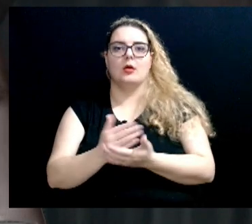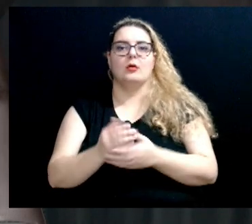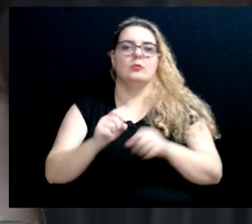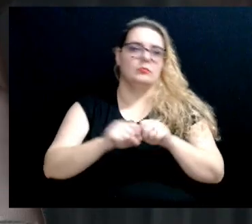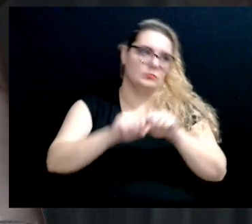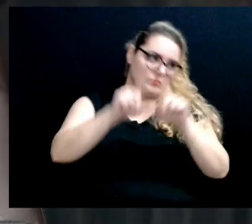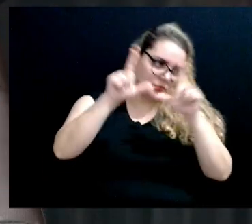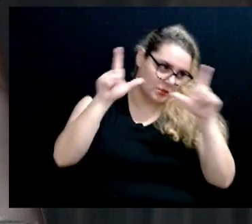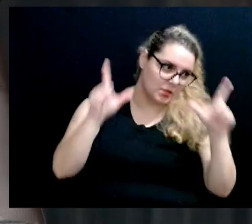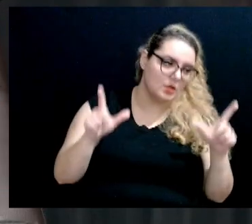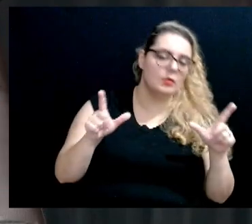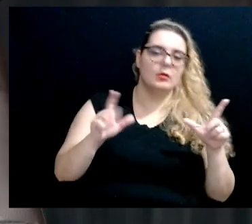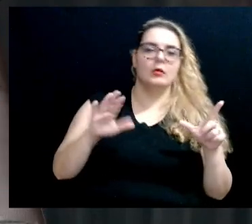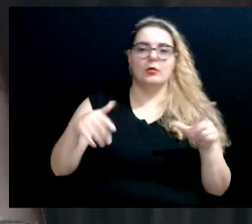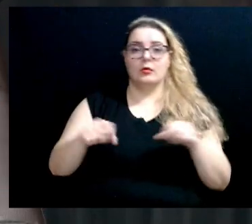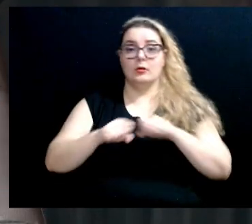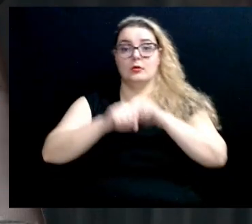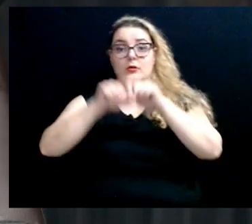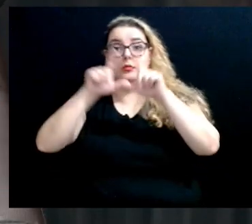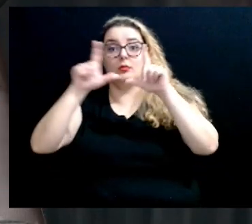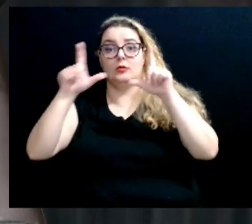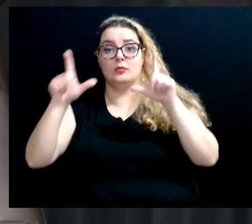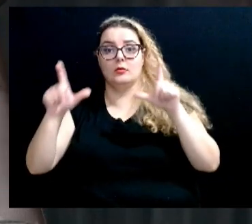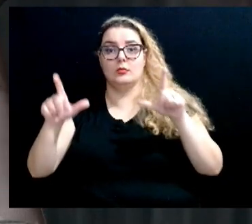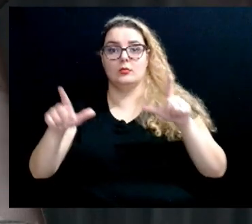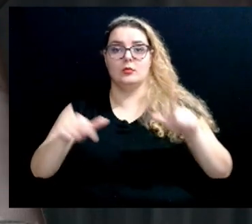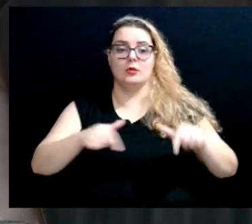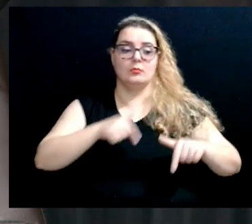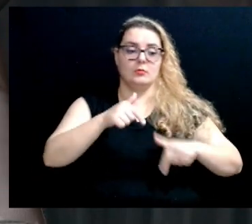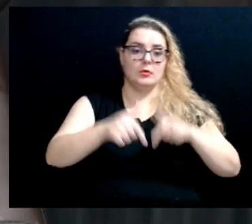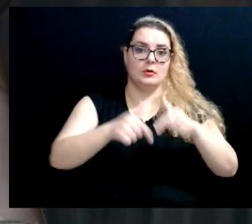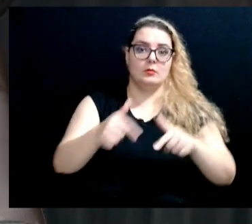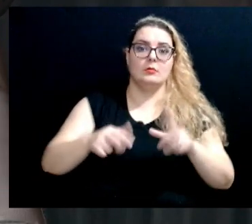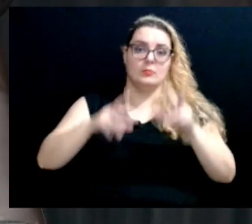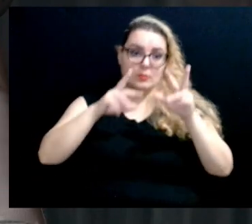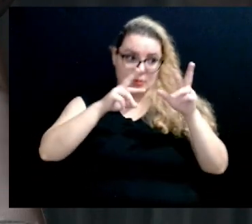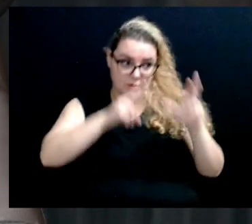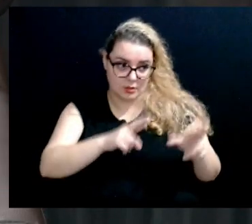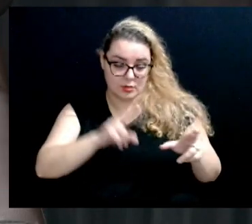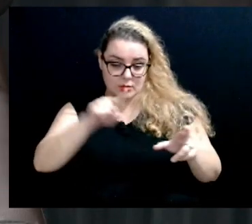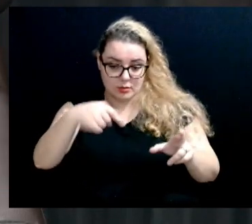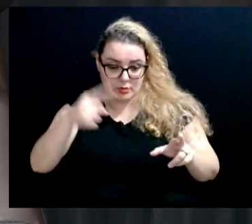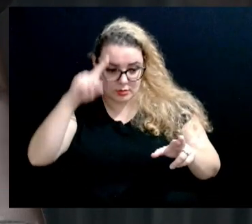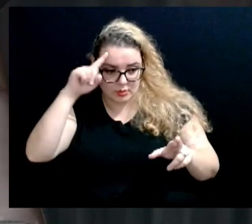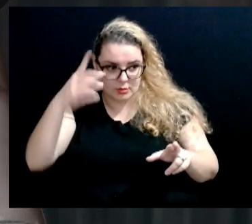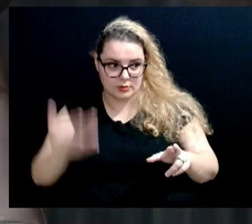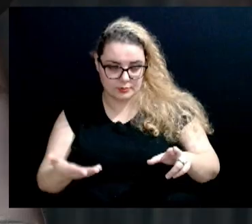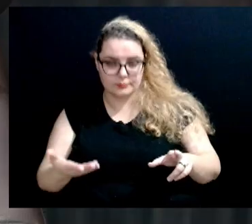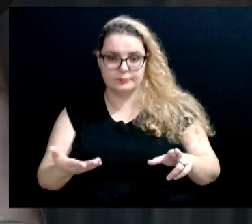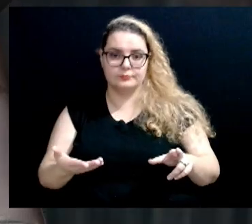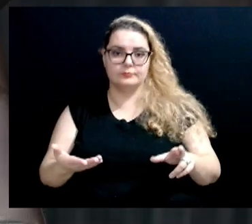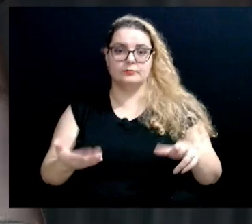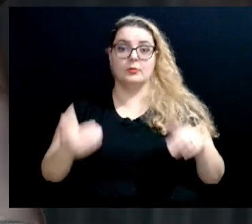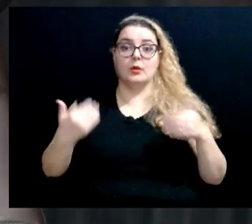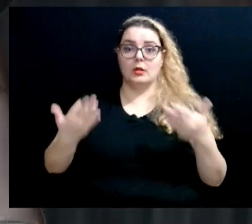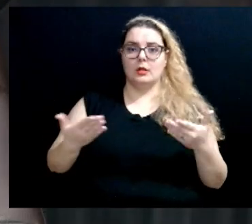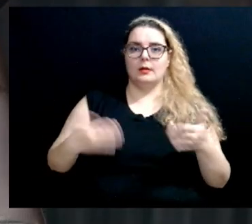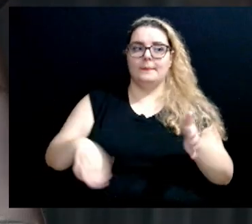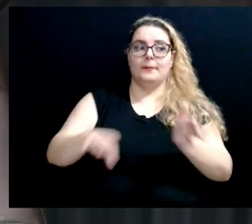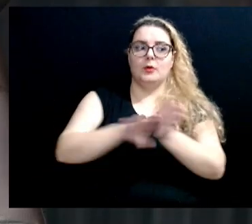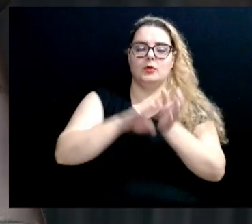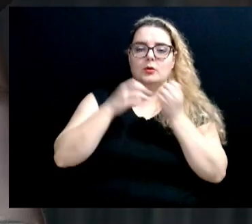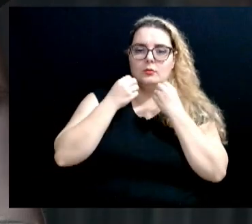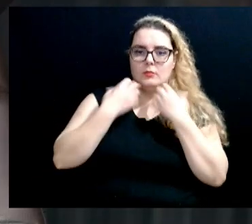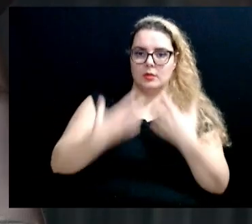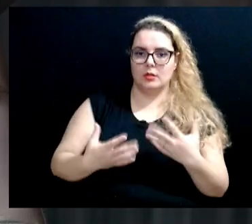do momento que eu acordo, eu tô me trabalhando para poder dormir bem na noite seguinte. Então, para eu chegar bem, para dormir